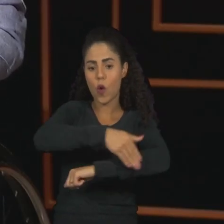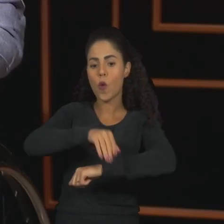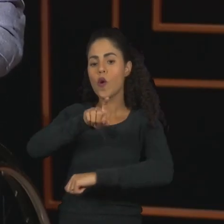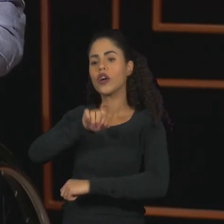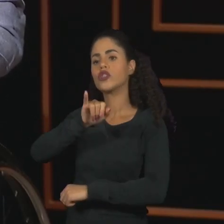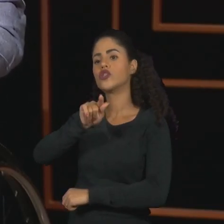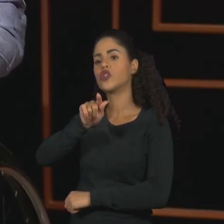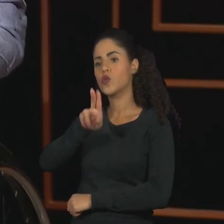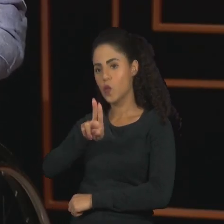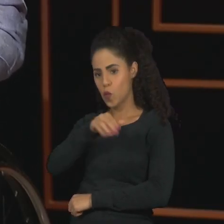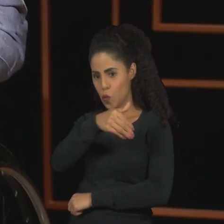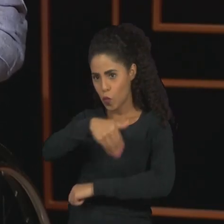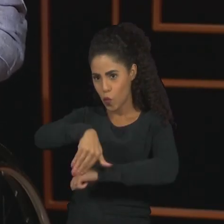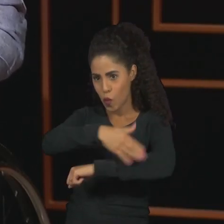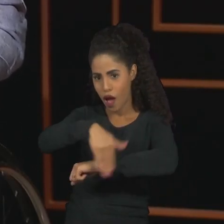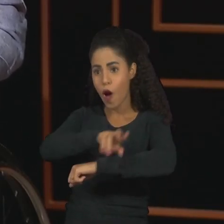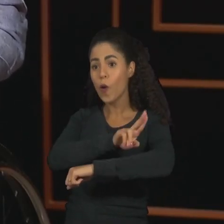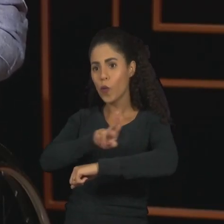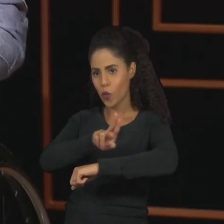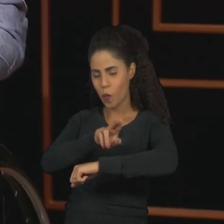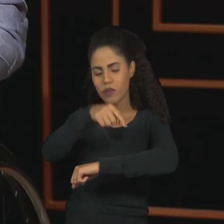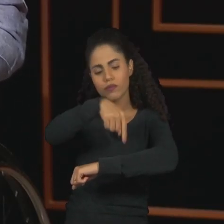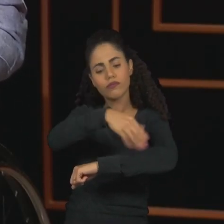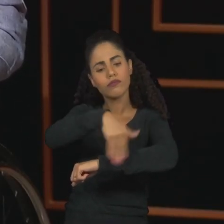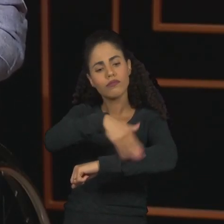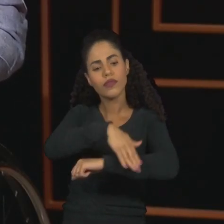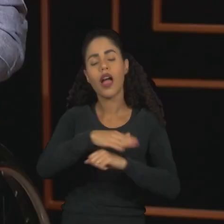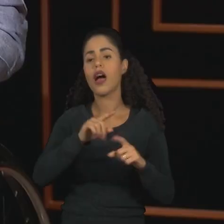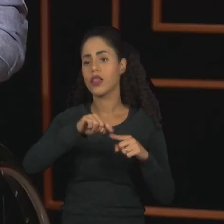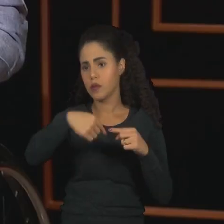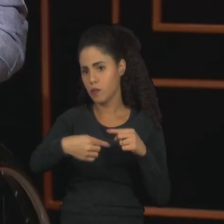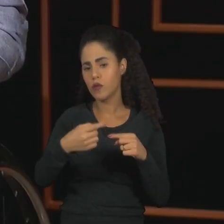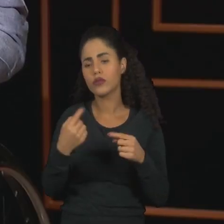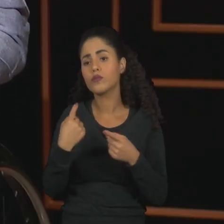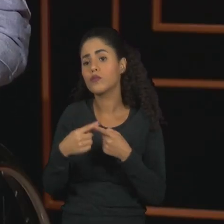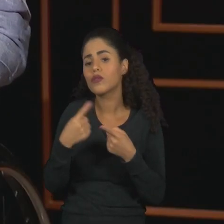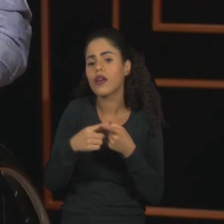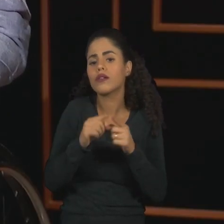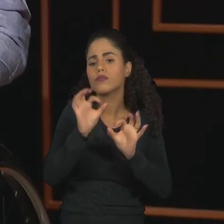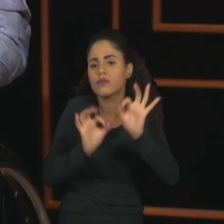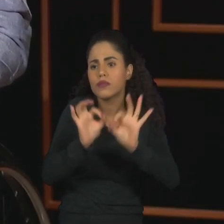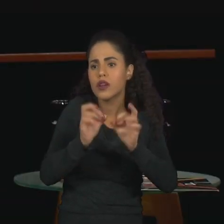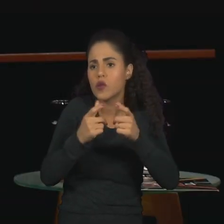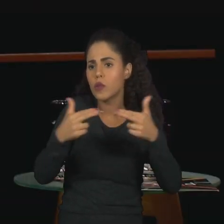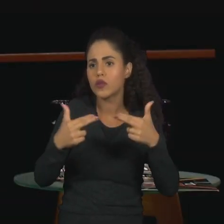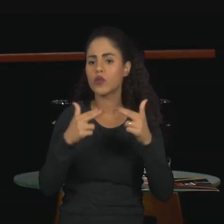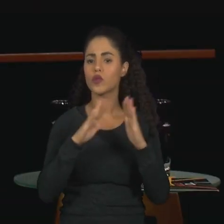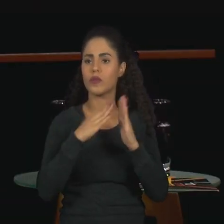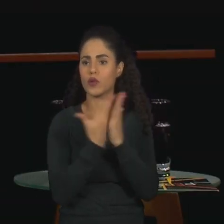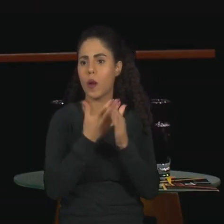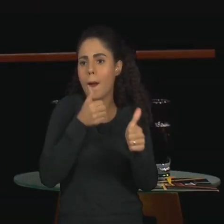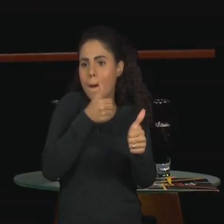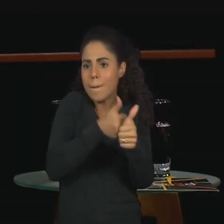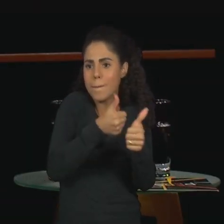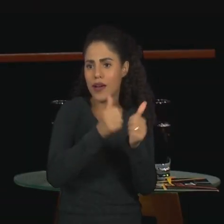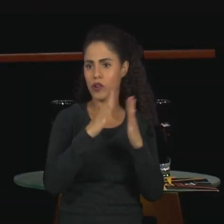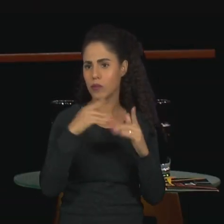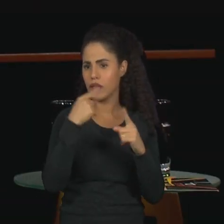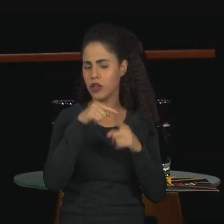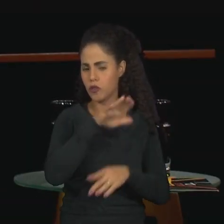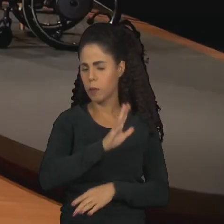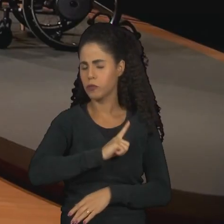depois voltou a se chamar Dom Bosco, porque fizeram um colégio, lá tinha uma igreja Dom Bosco e